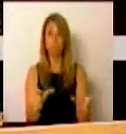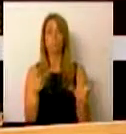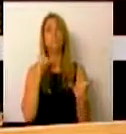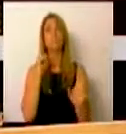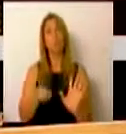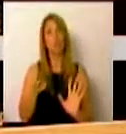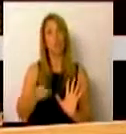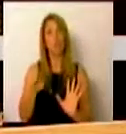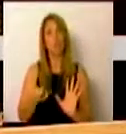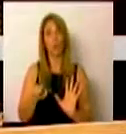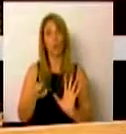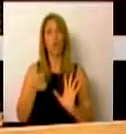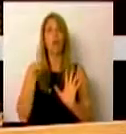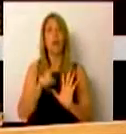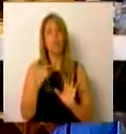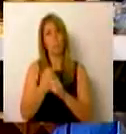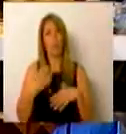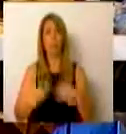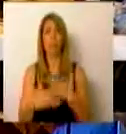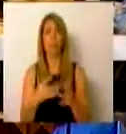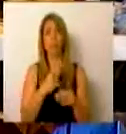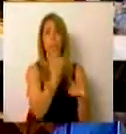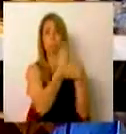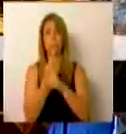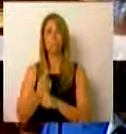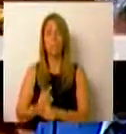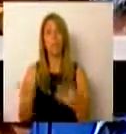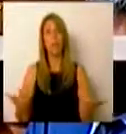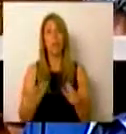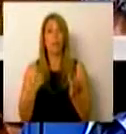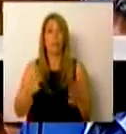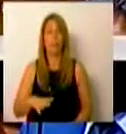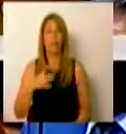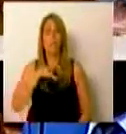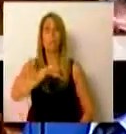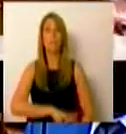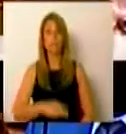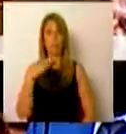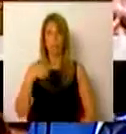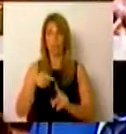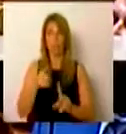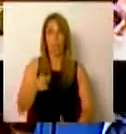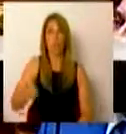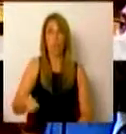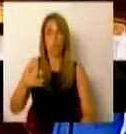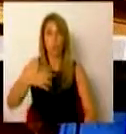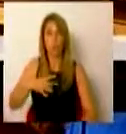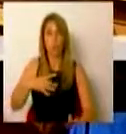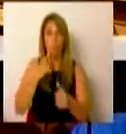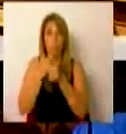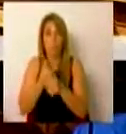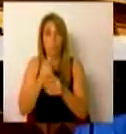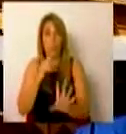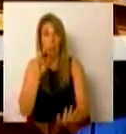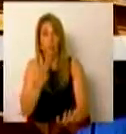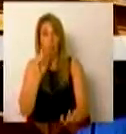mediação de seguros. E é disso que importa falar. Os profissionais do setor de seguros acompanham este debate e querem saber exatamente quais são as